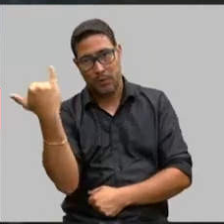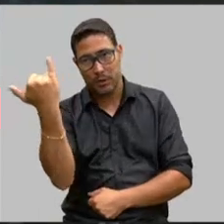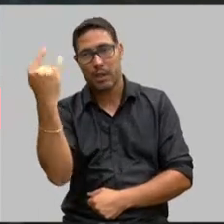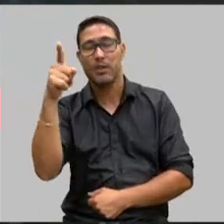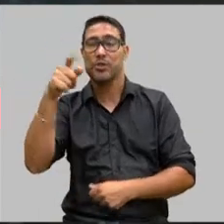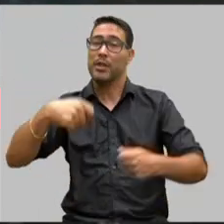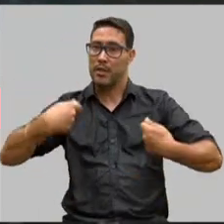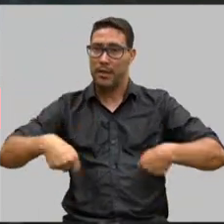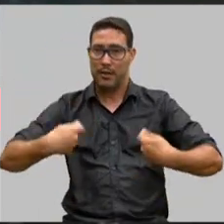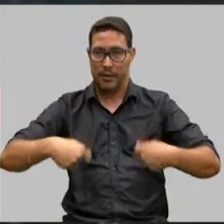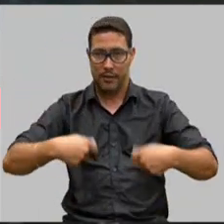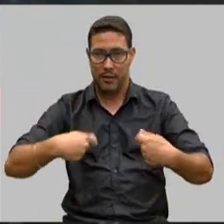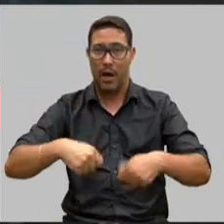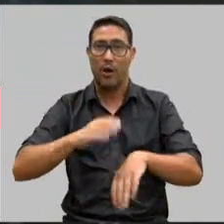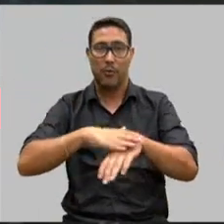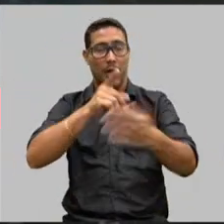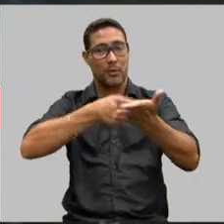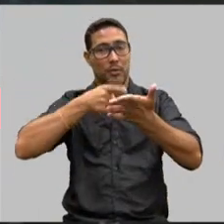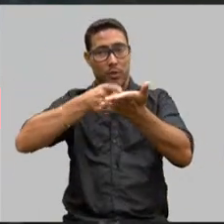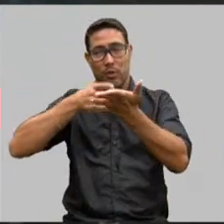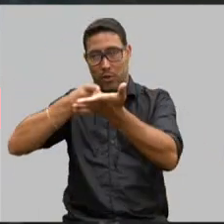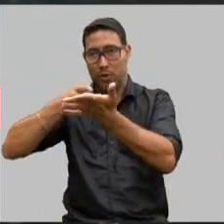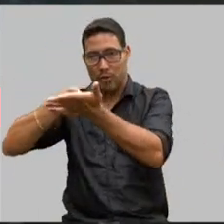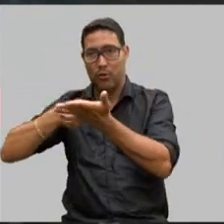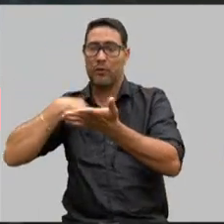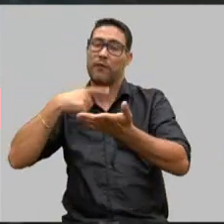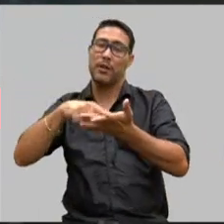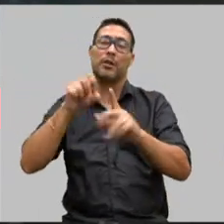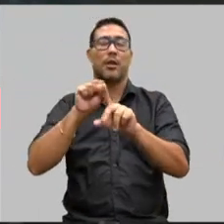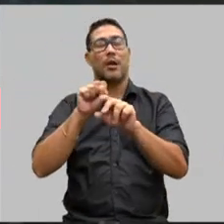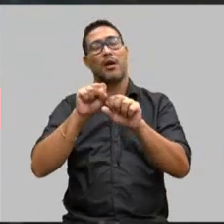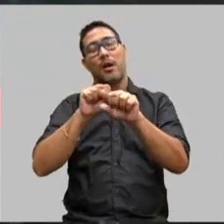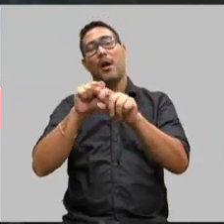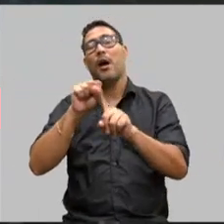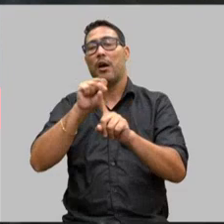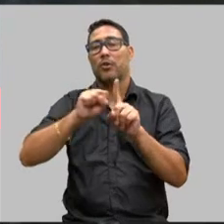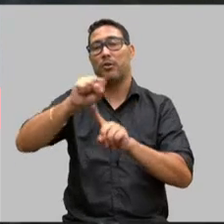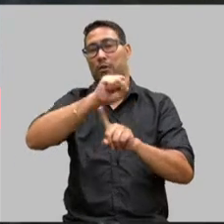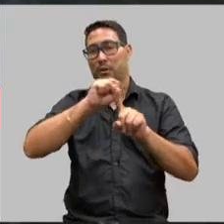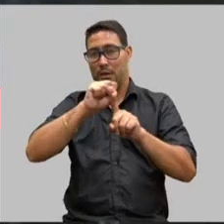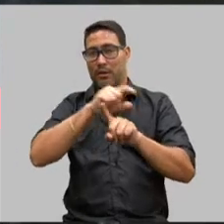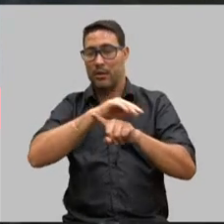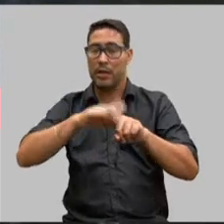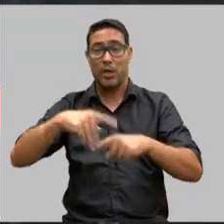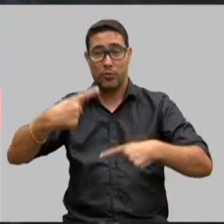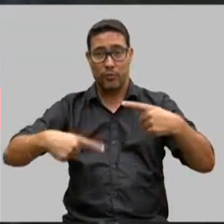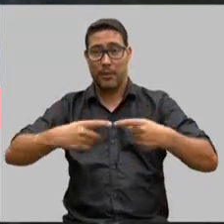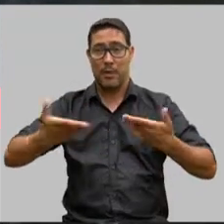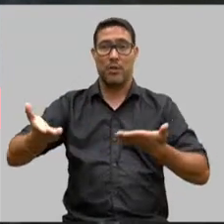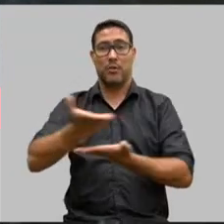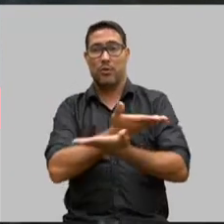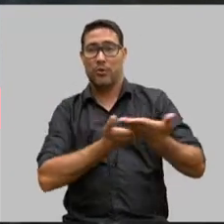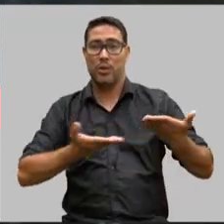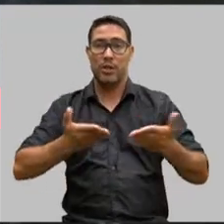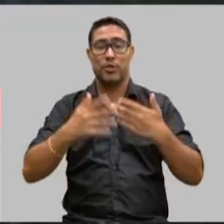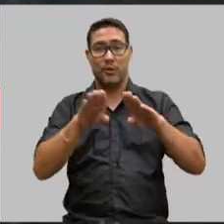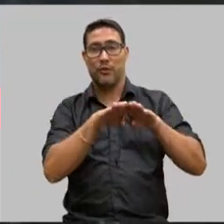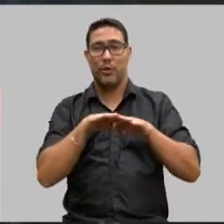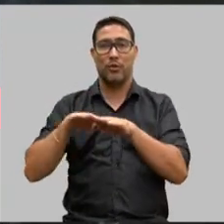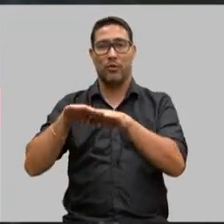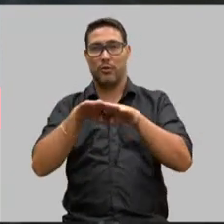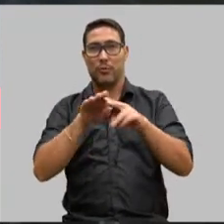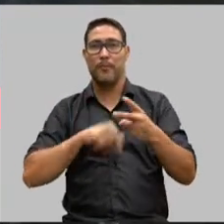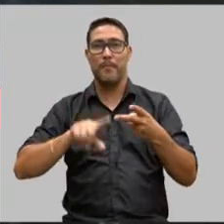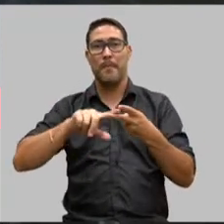para chamar a sociedade a um debate coletivo e comum. Papa Francisco já